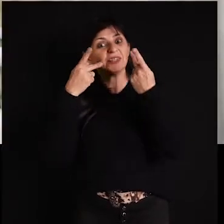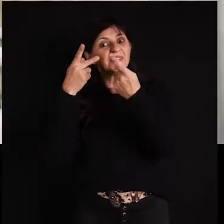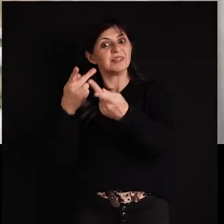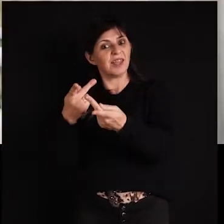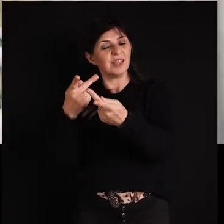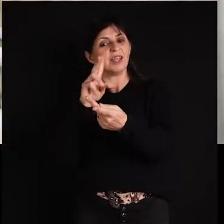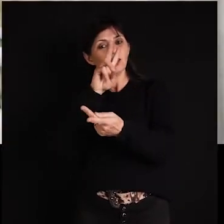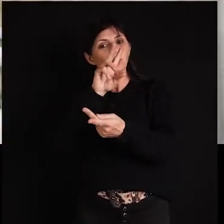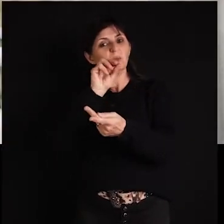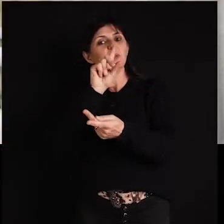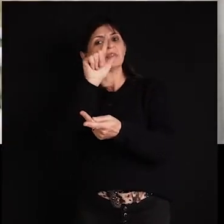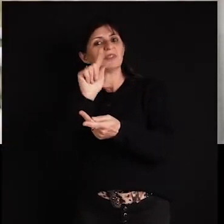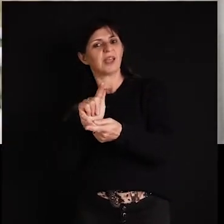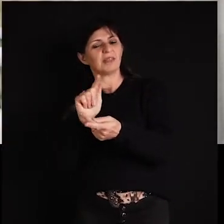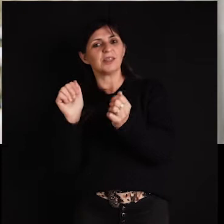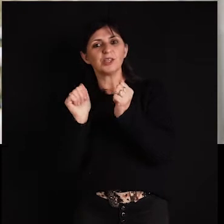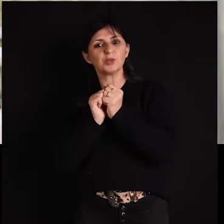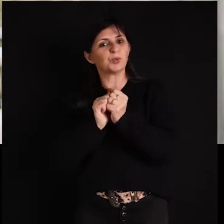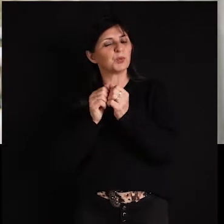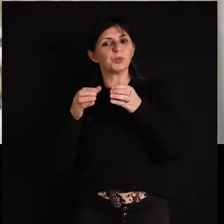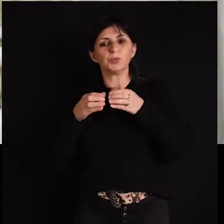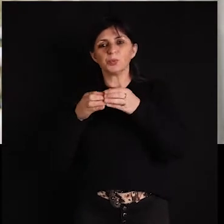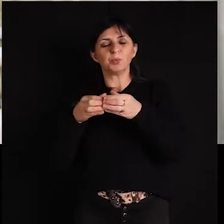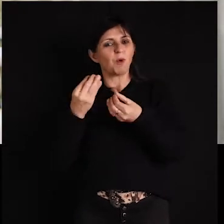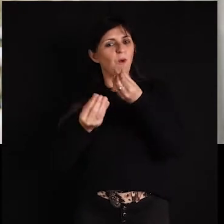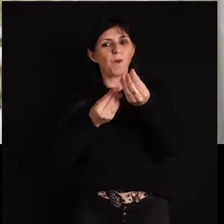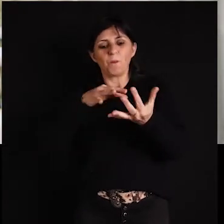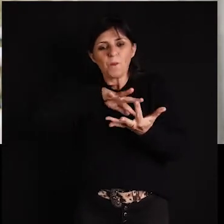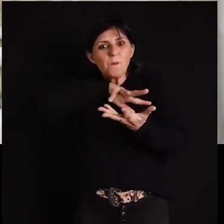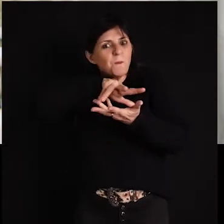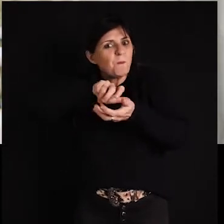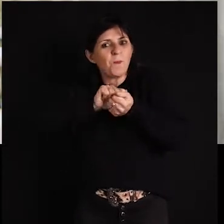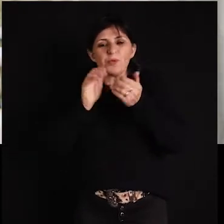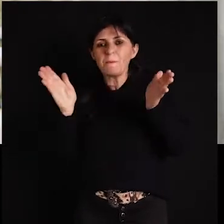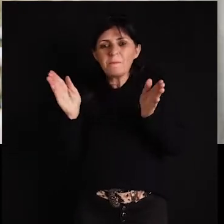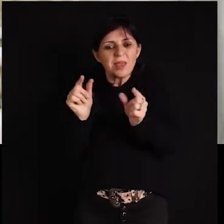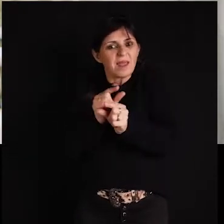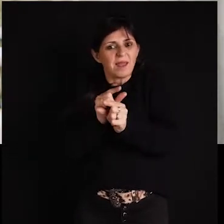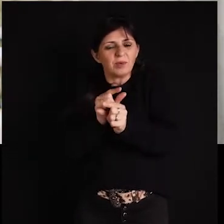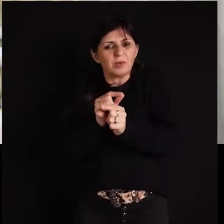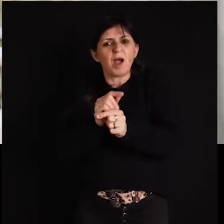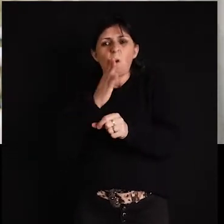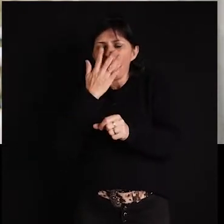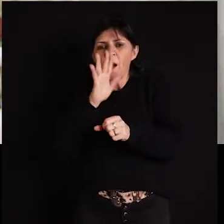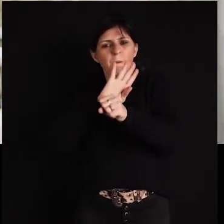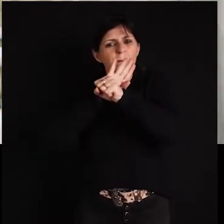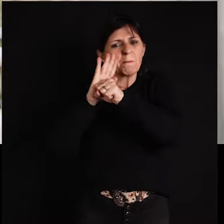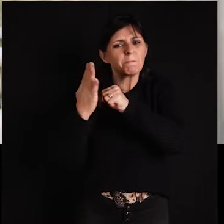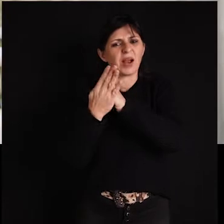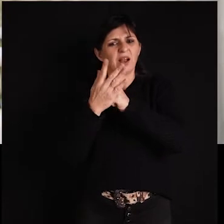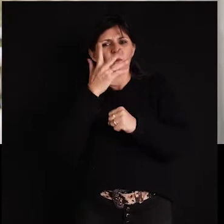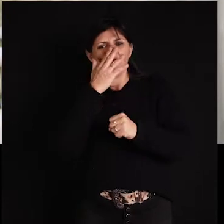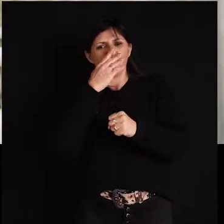os Monarcas. Tu vê que o mundo é pequeno, porque fui no mesmo bairro, na mesma cidade. Os Estados Unidos é